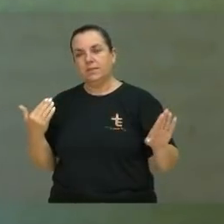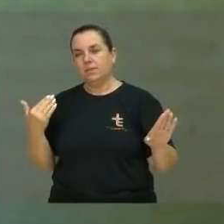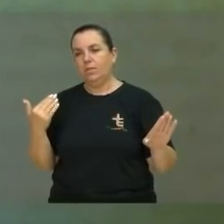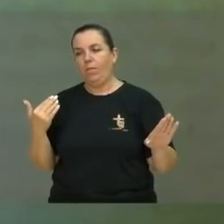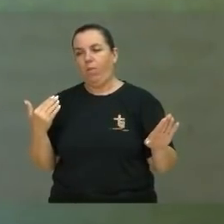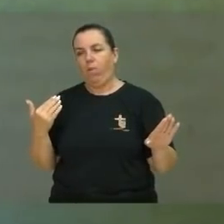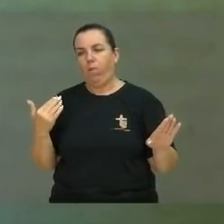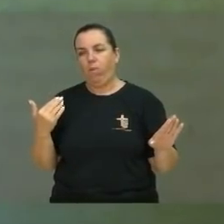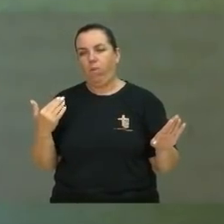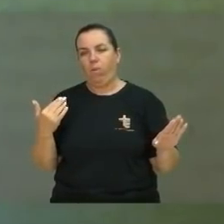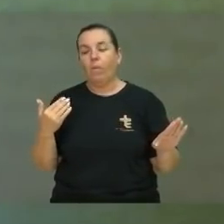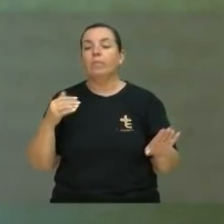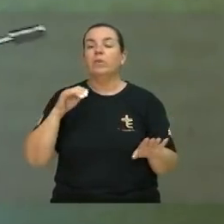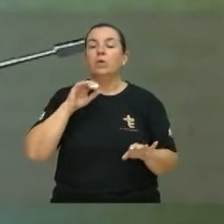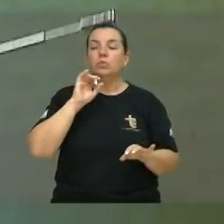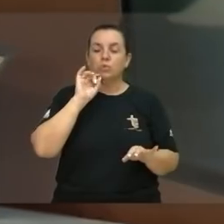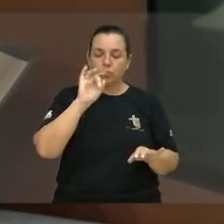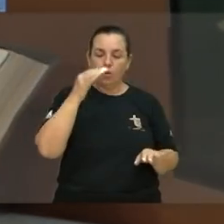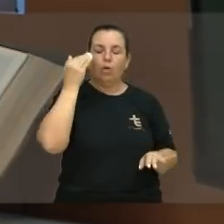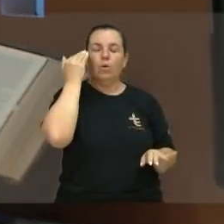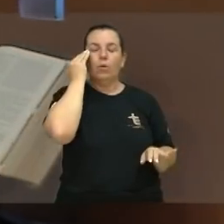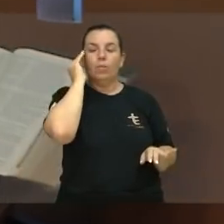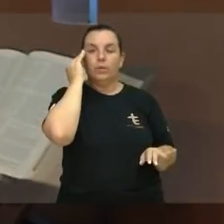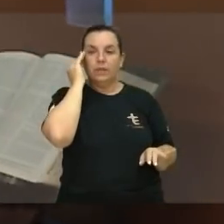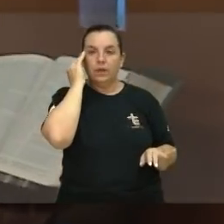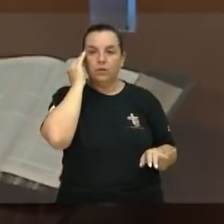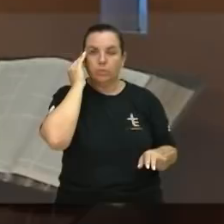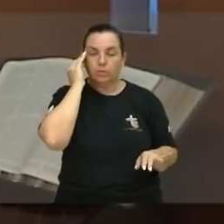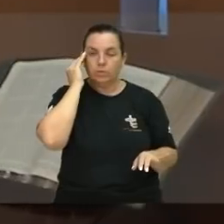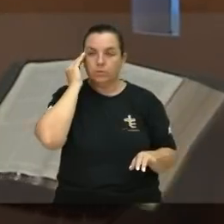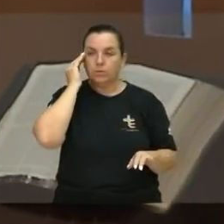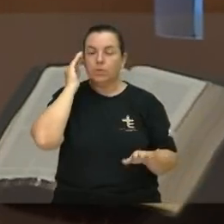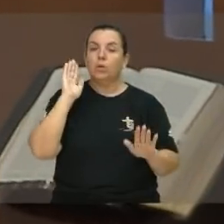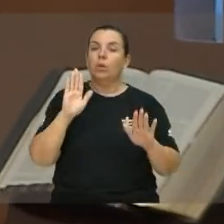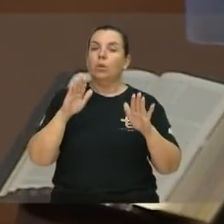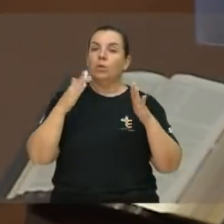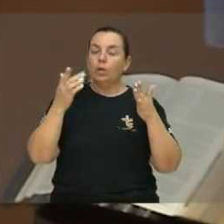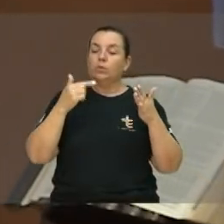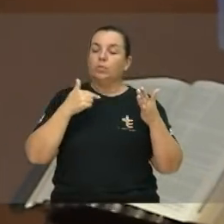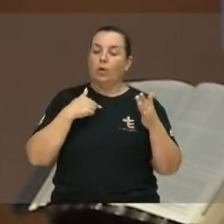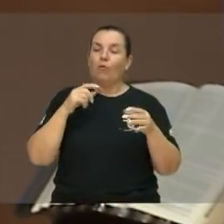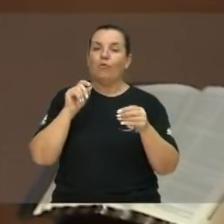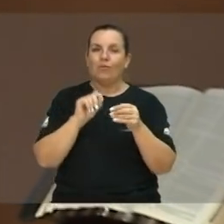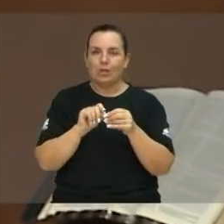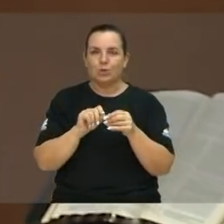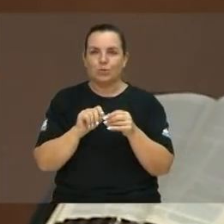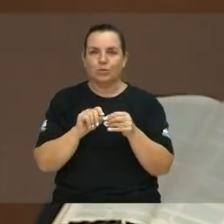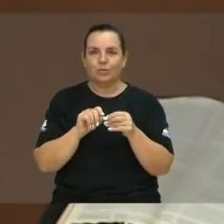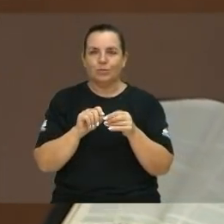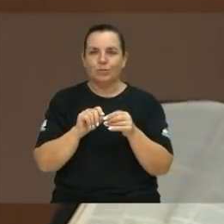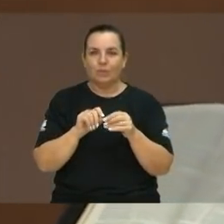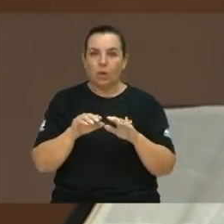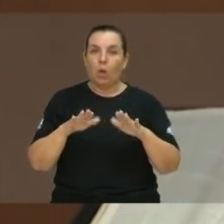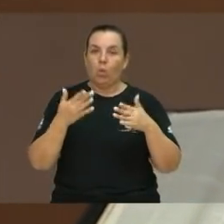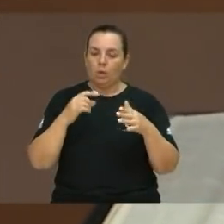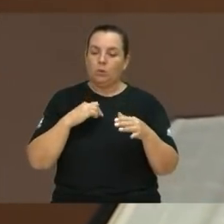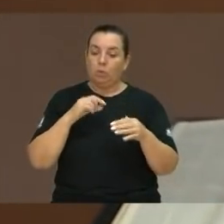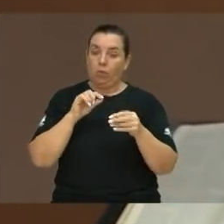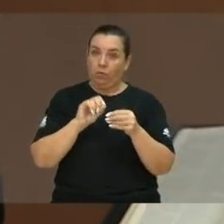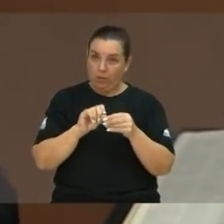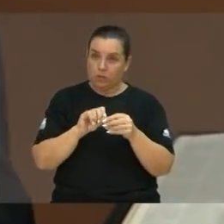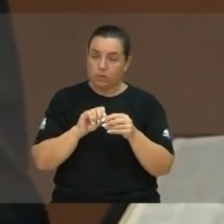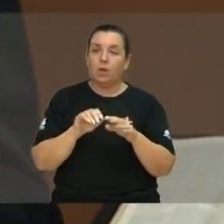eu só compreendo na medida em que prático e na medida em que